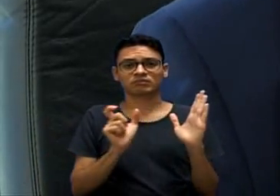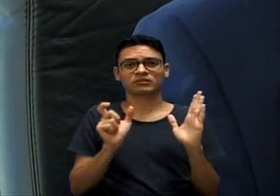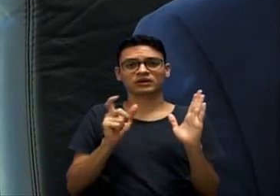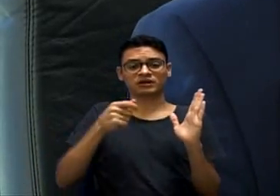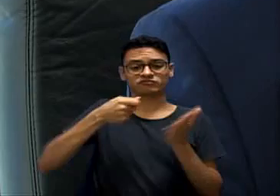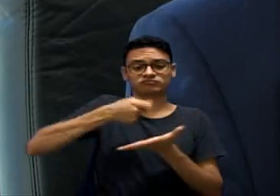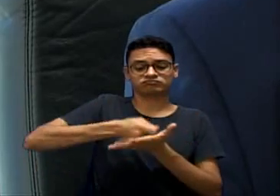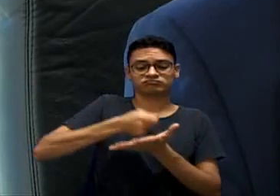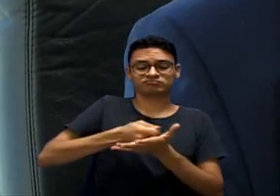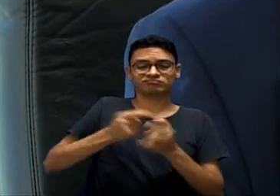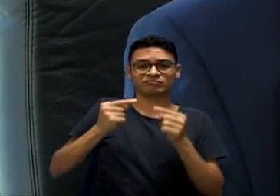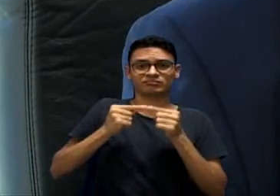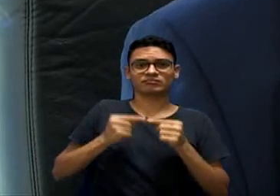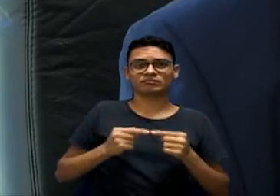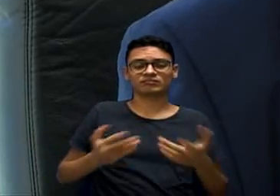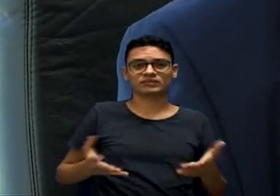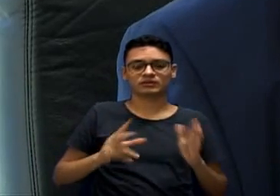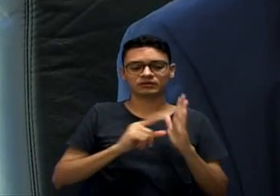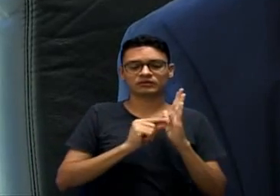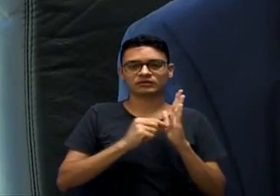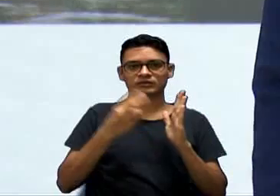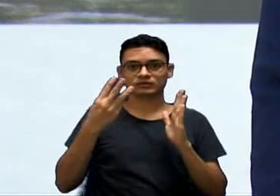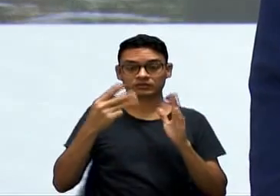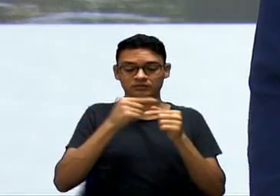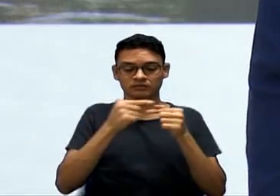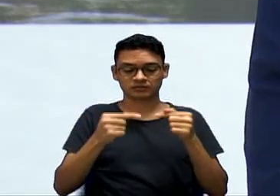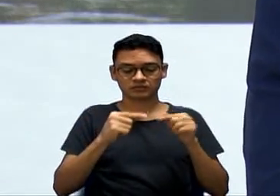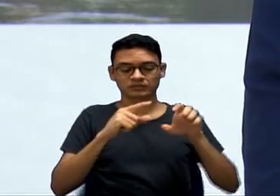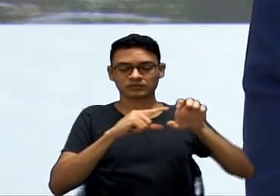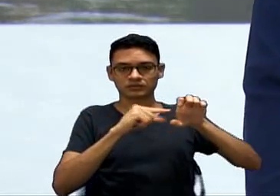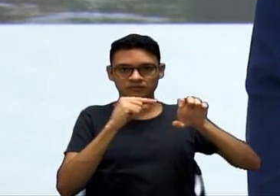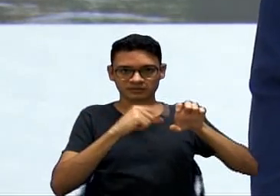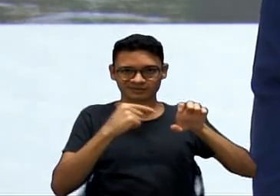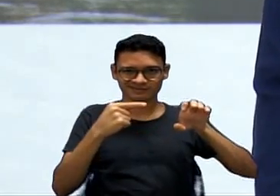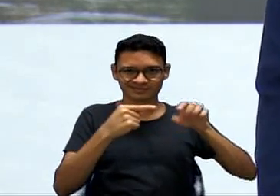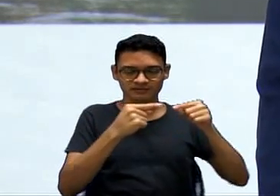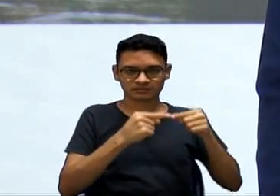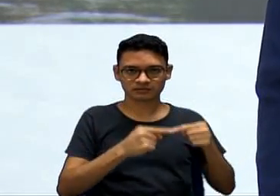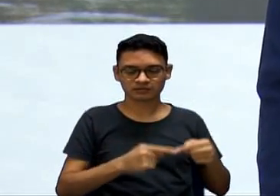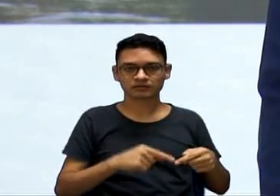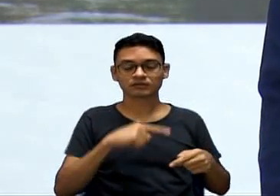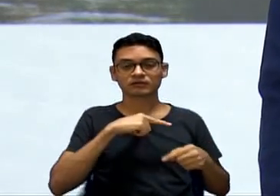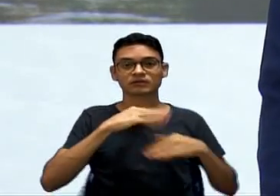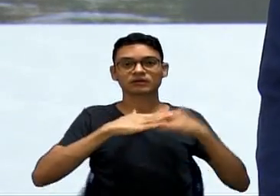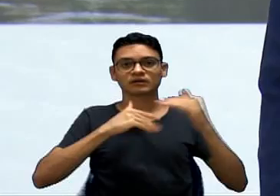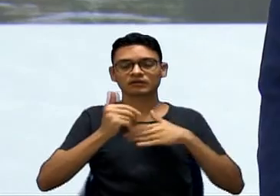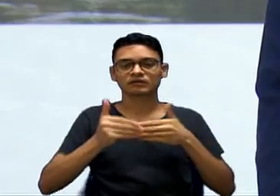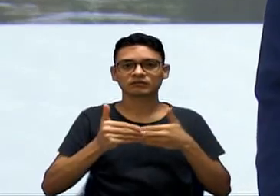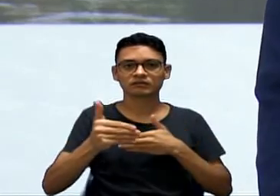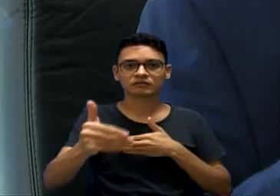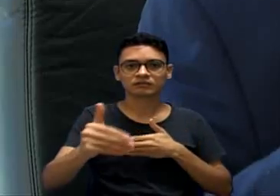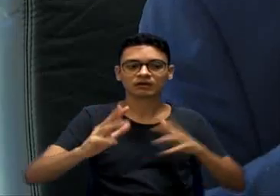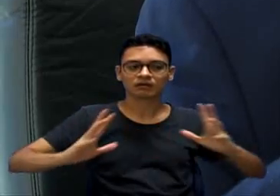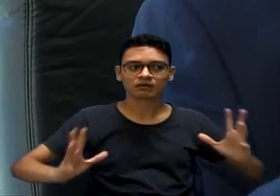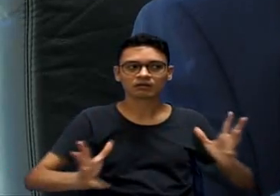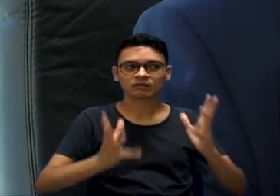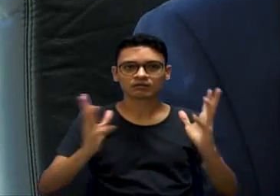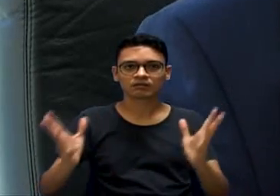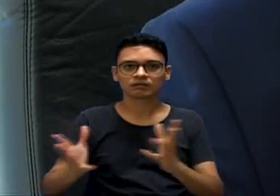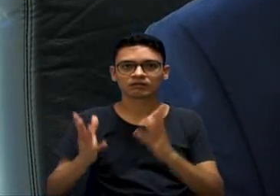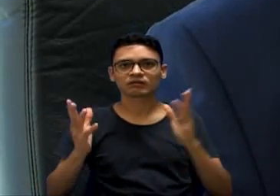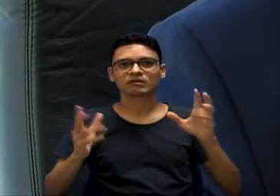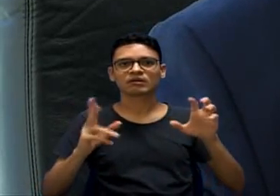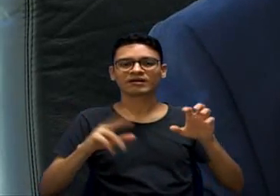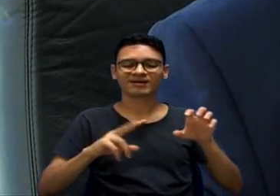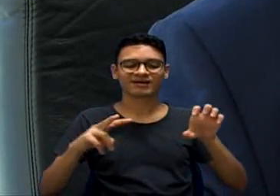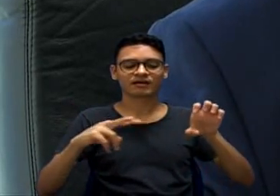vereadora. Aqui. Não, o artigo 3º, na semana do empreendedorismo, deverão ser realizadas ações que promovam, incentive, valorize,